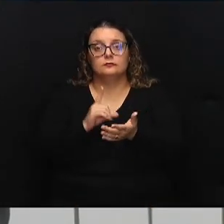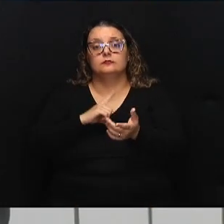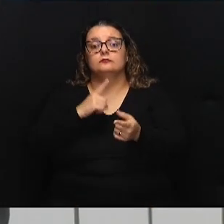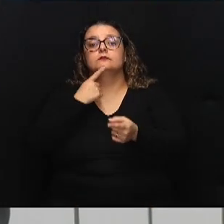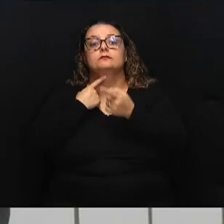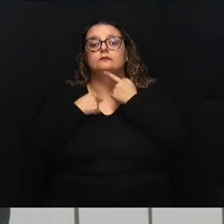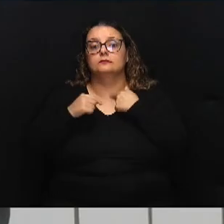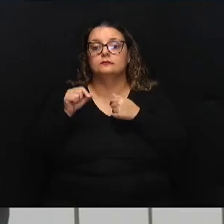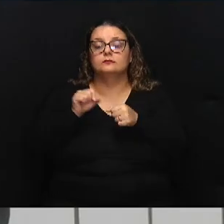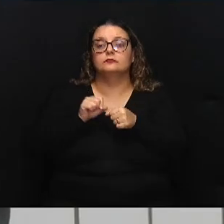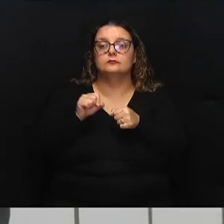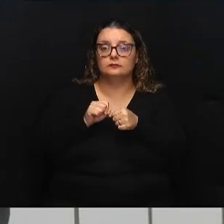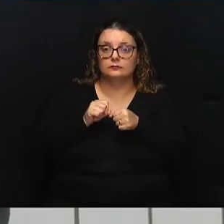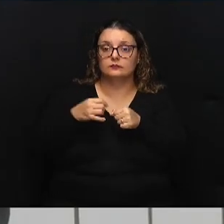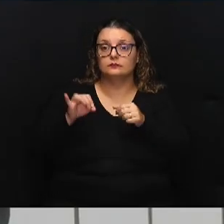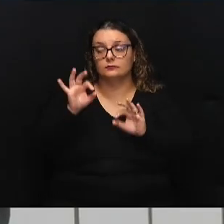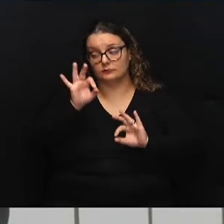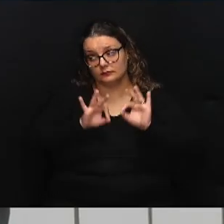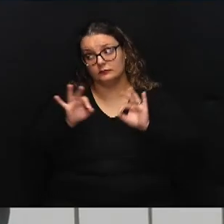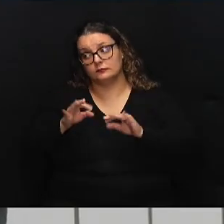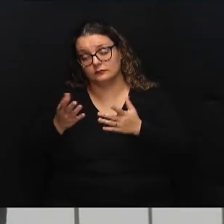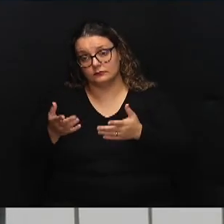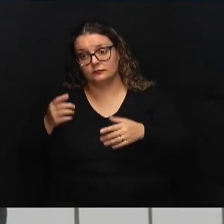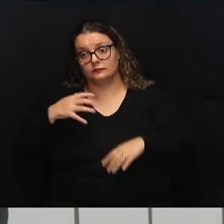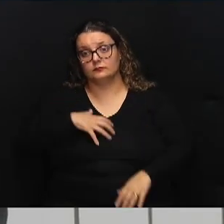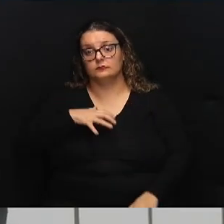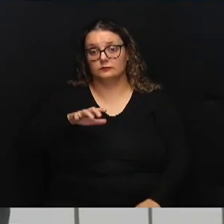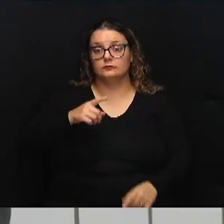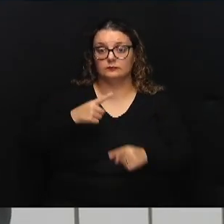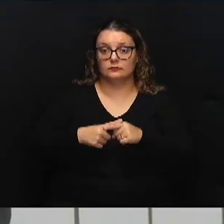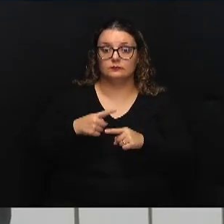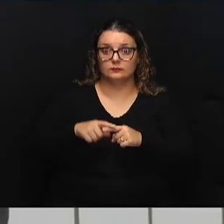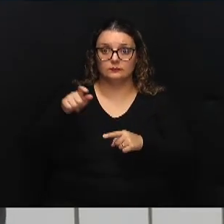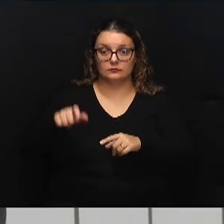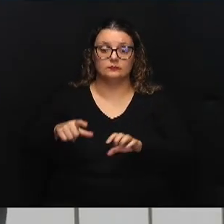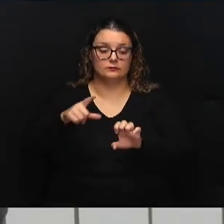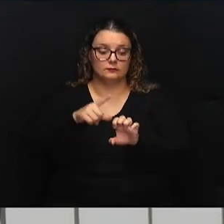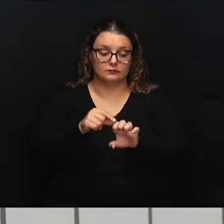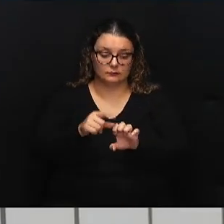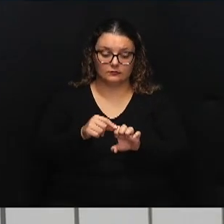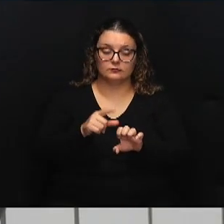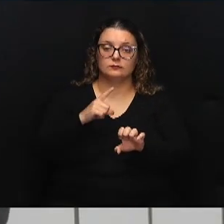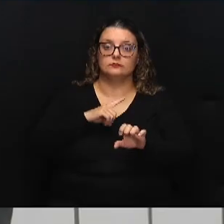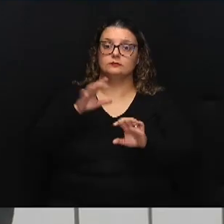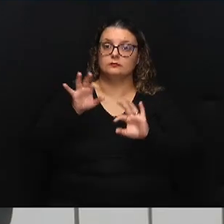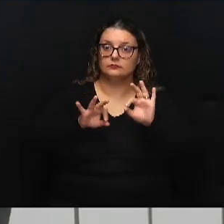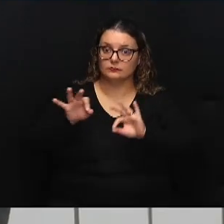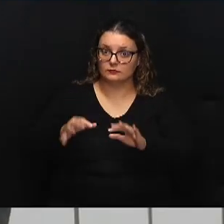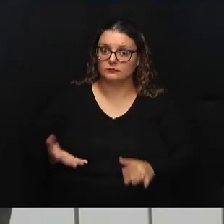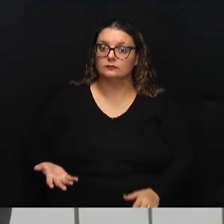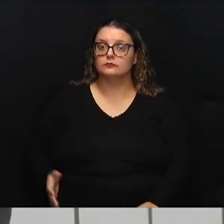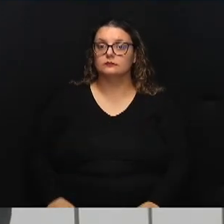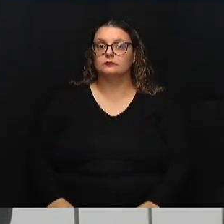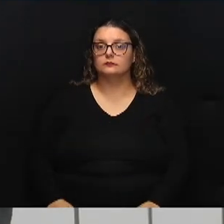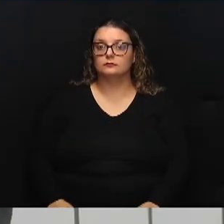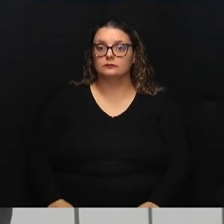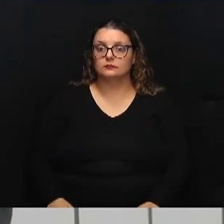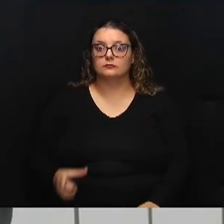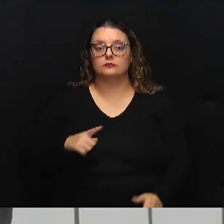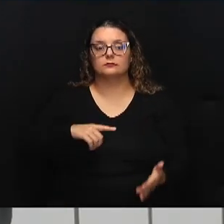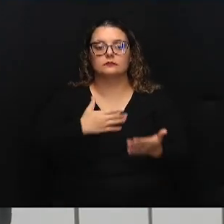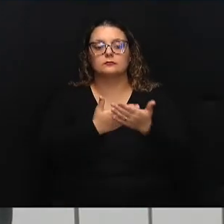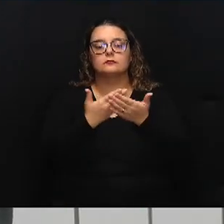vontade de fazer e se ela está preparada para isso. Porque a pessoa, para empreender, ela tem que se preparar, né? Ela tem que